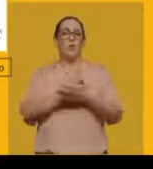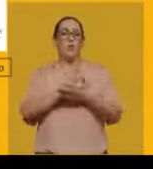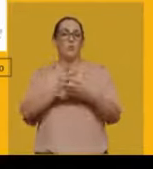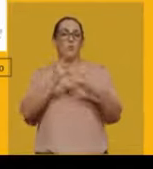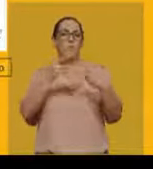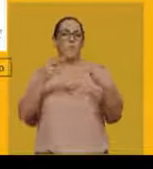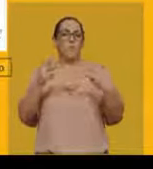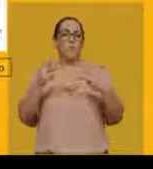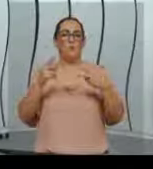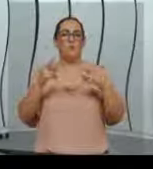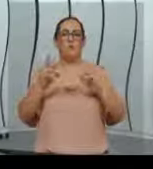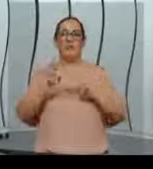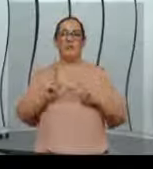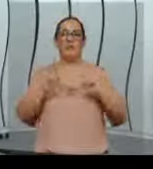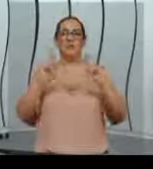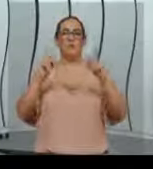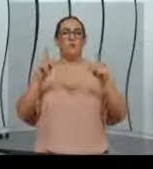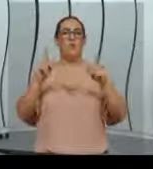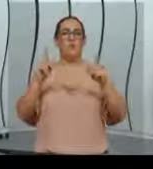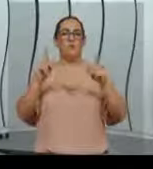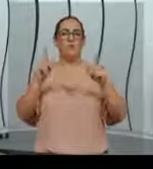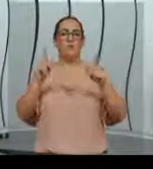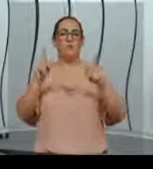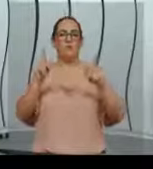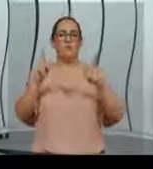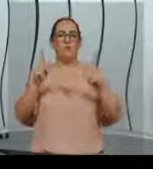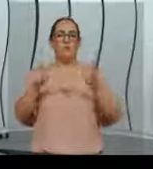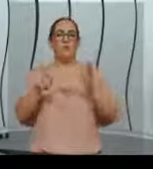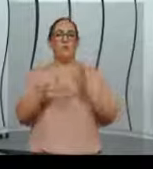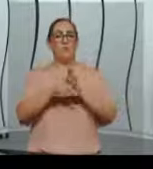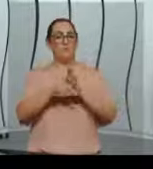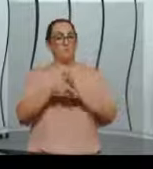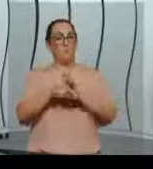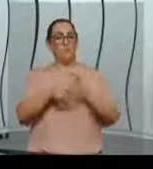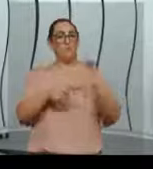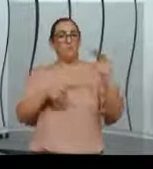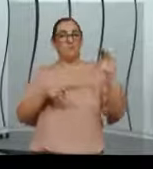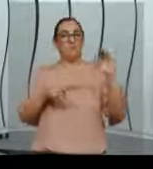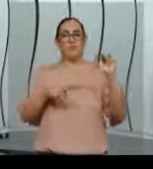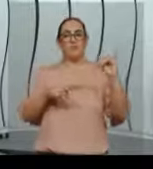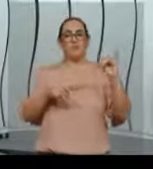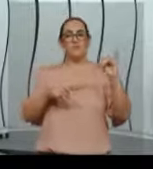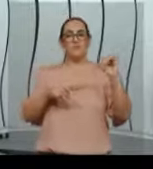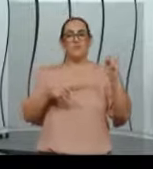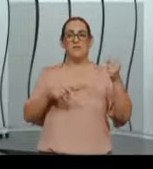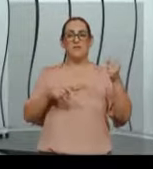vai diferenciar na nomenclatura essas substâncias, ok?